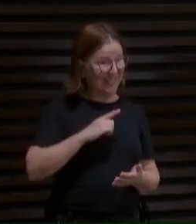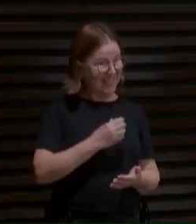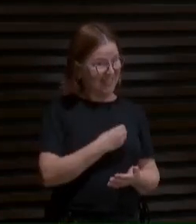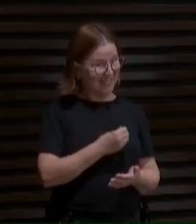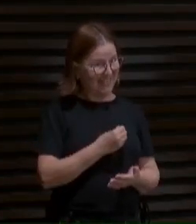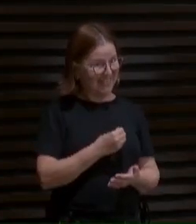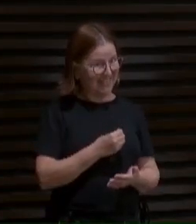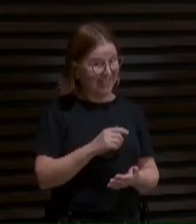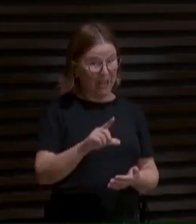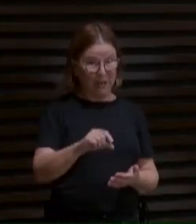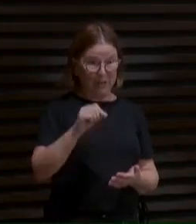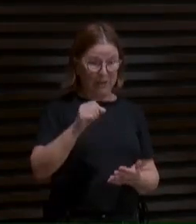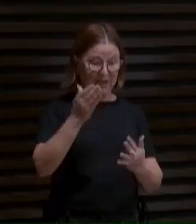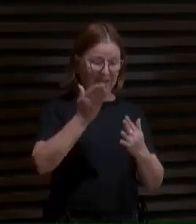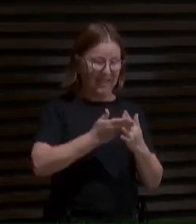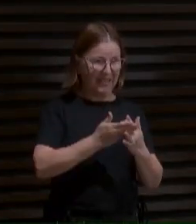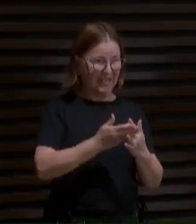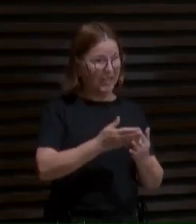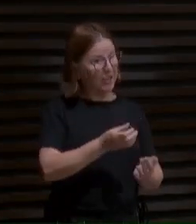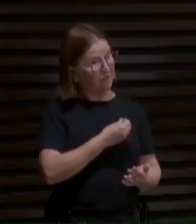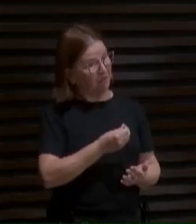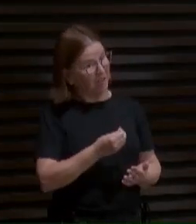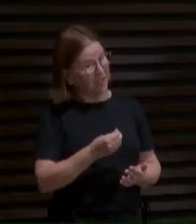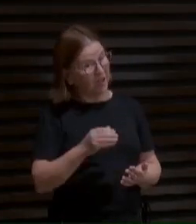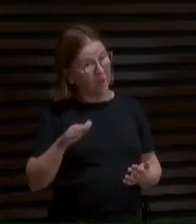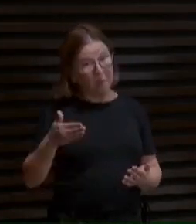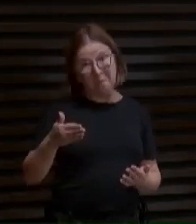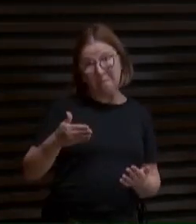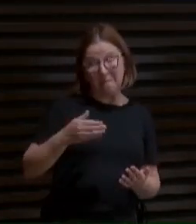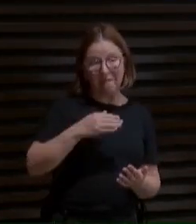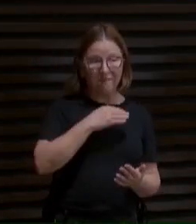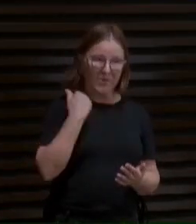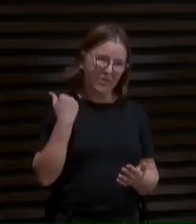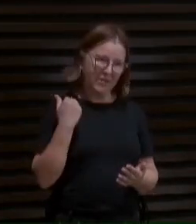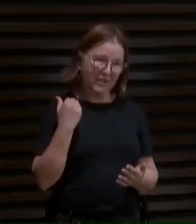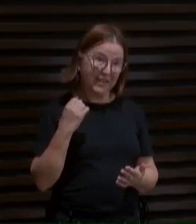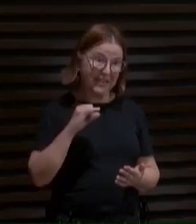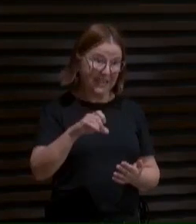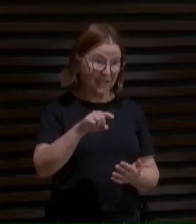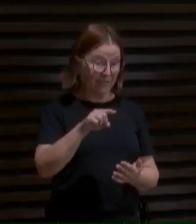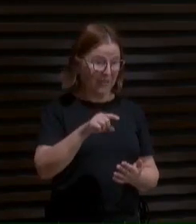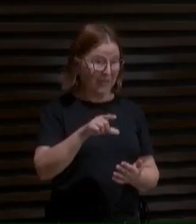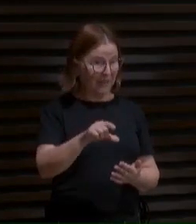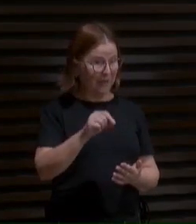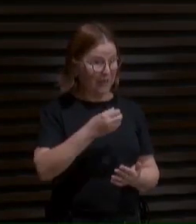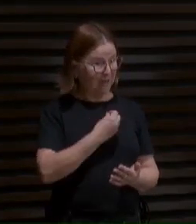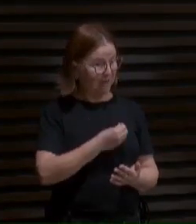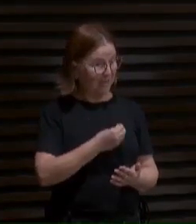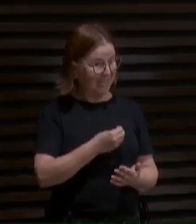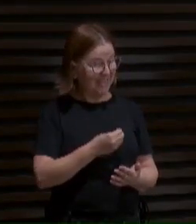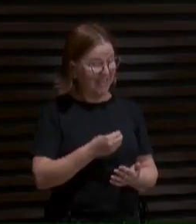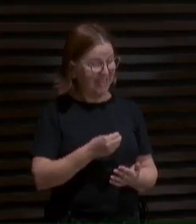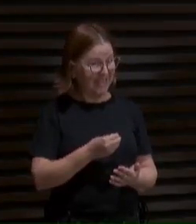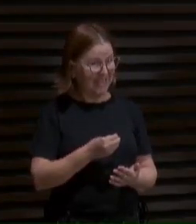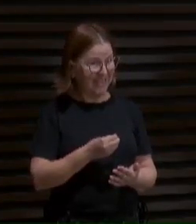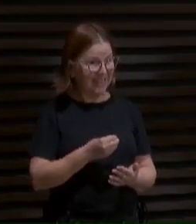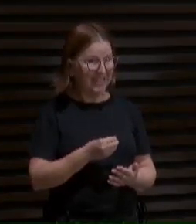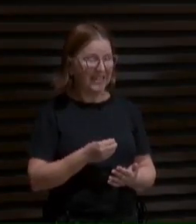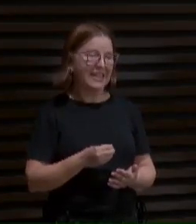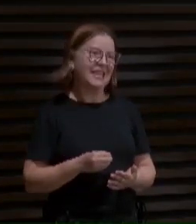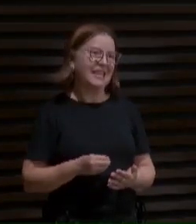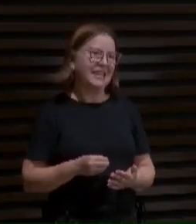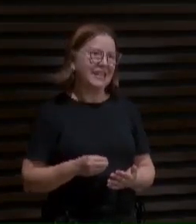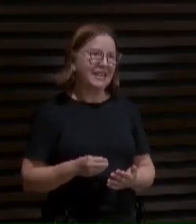vida e a morte. Se você escolher a vida, é Gerizim. Se você escolher a morte, é